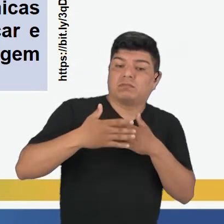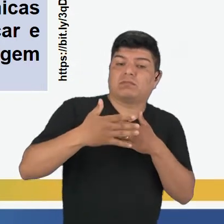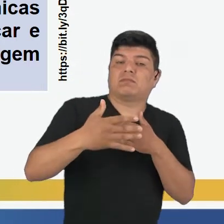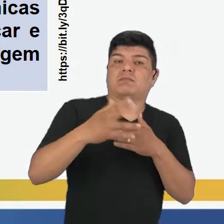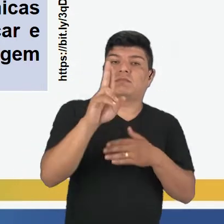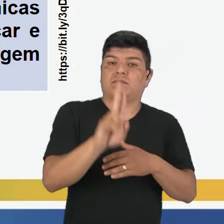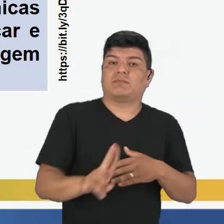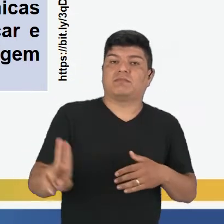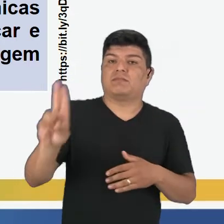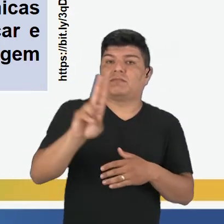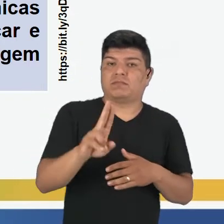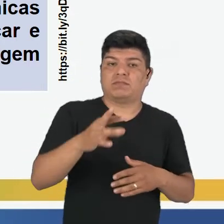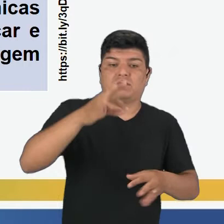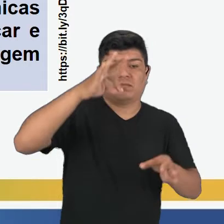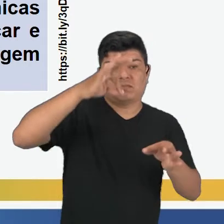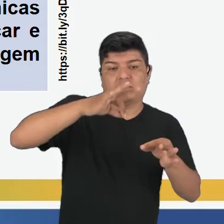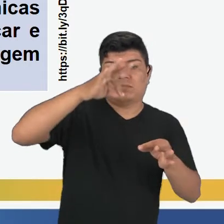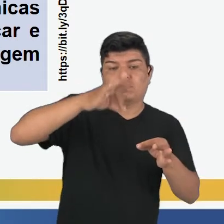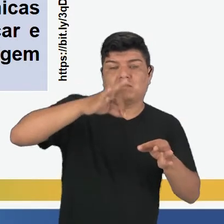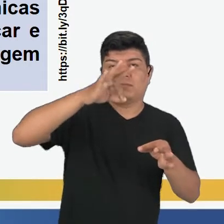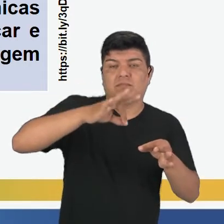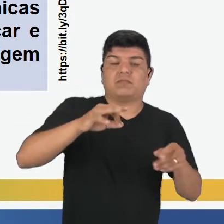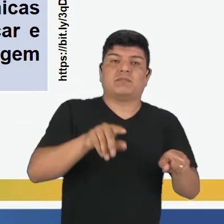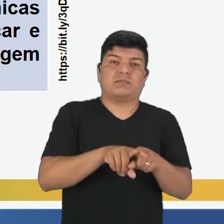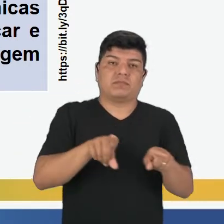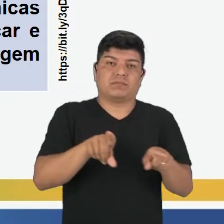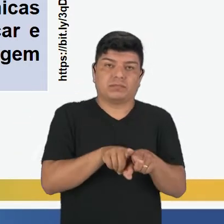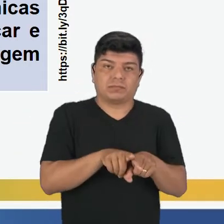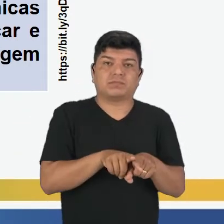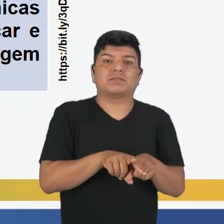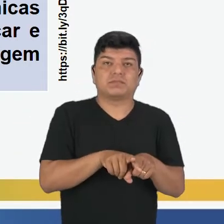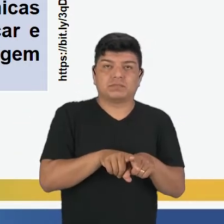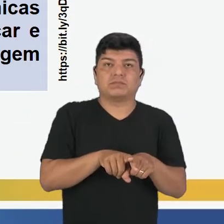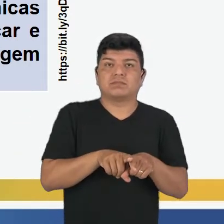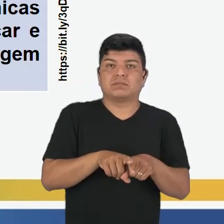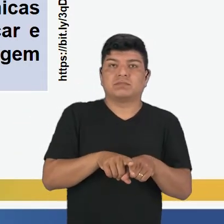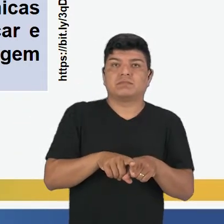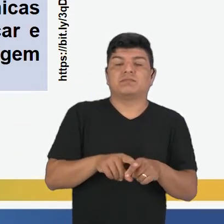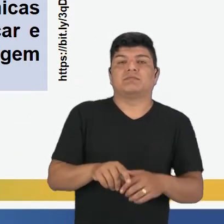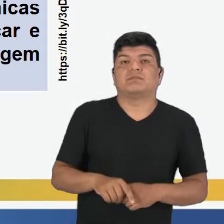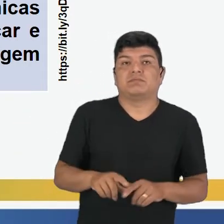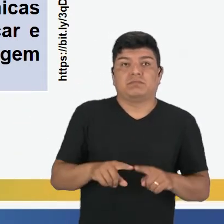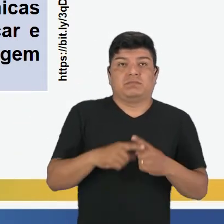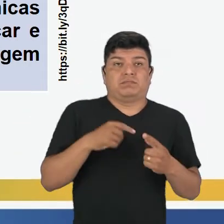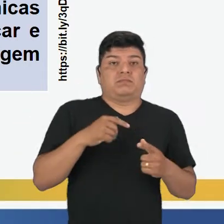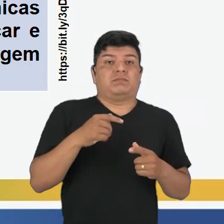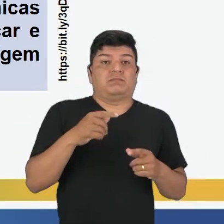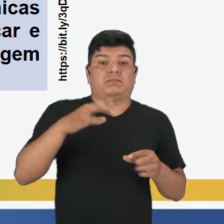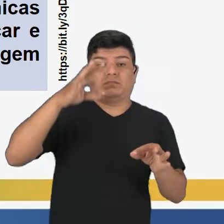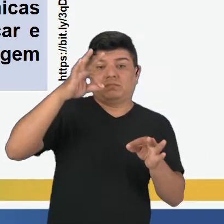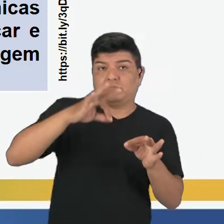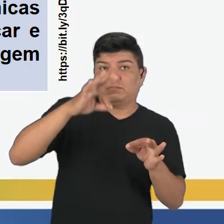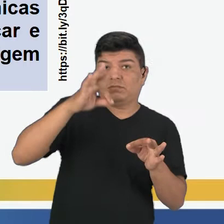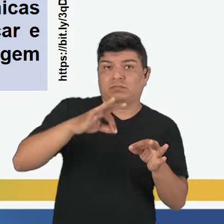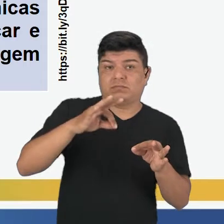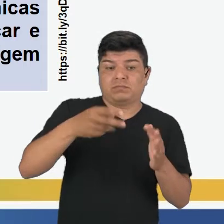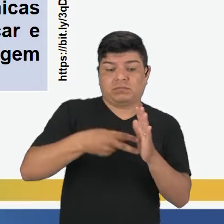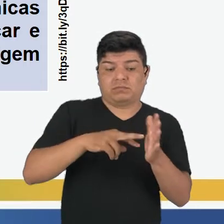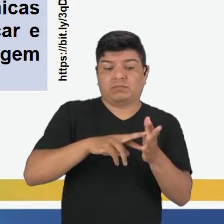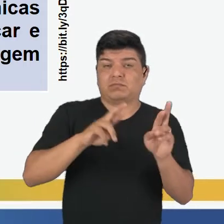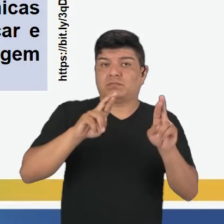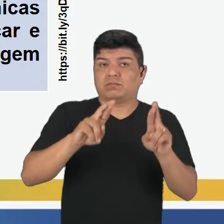a usar o mesmo chá. O chá da ayahuasca ou o chá do Santo Daime. Só que no Daime ele tem um significado